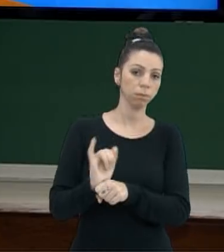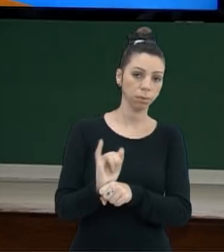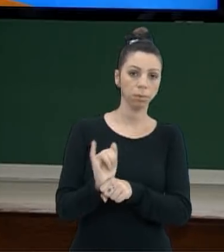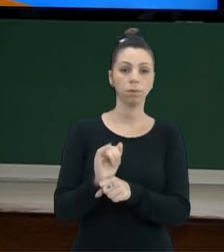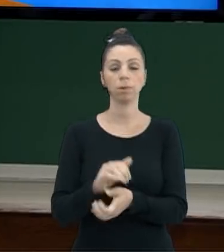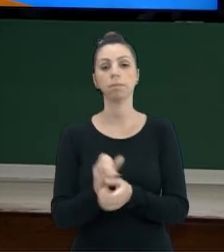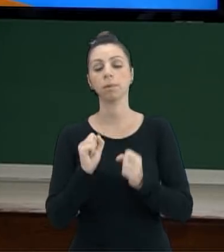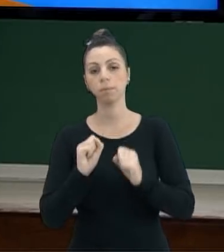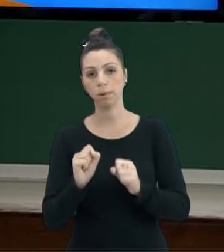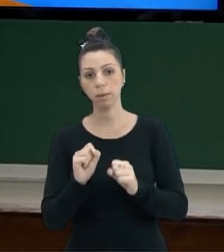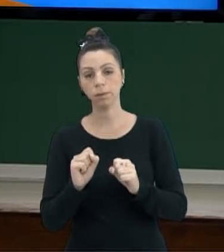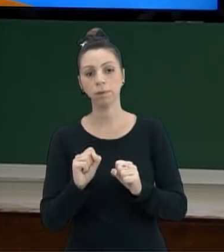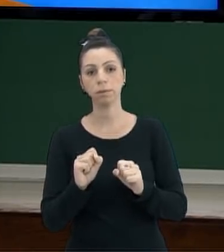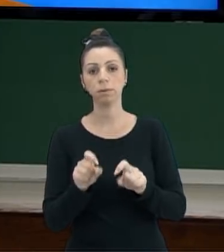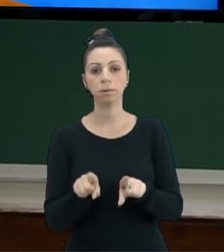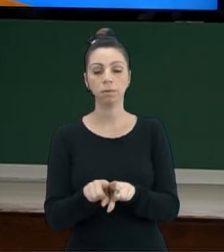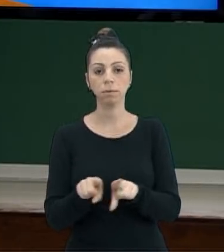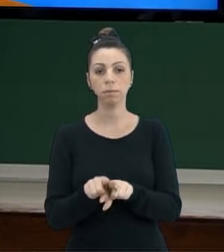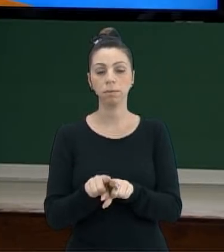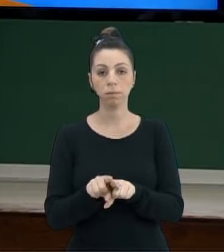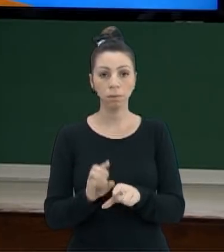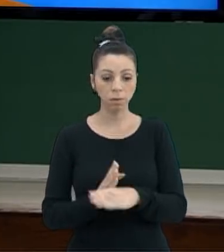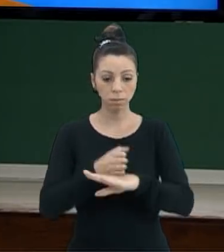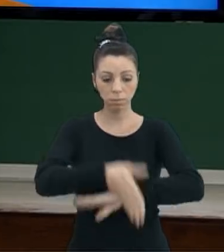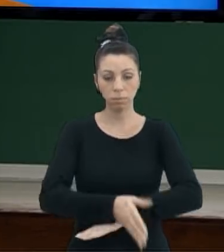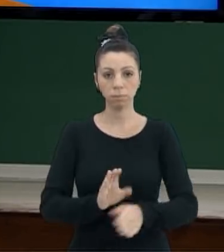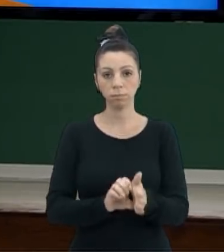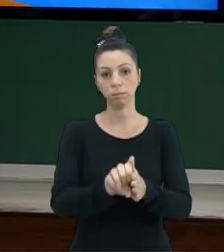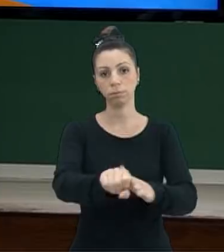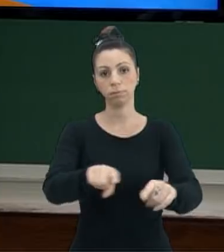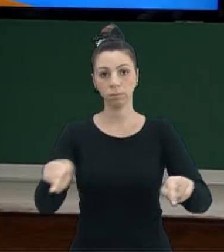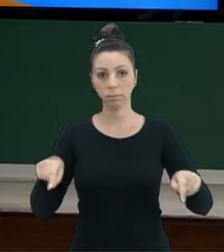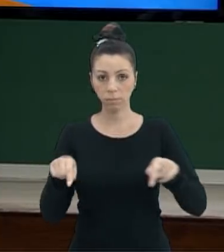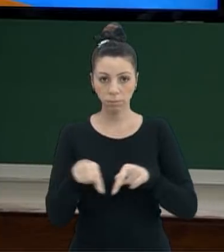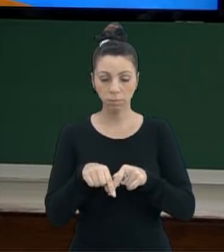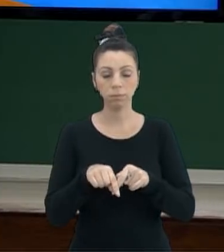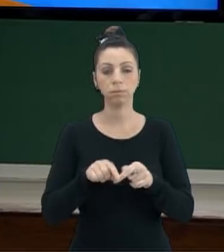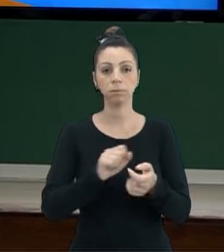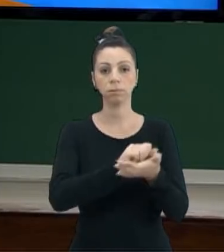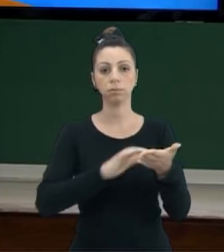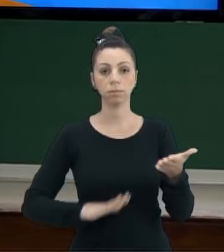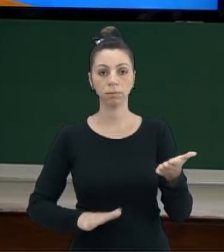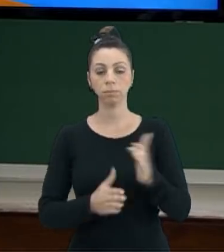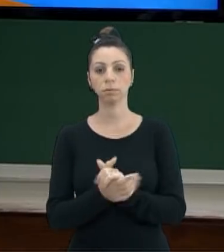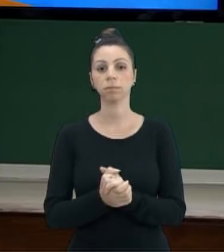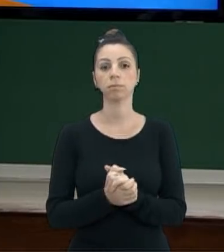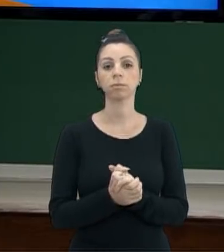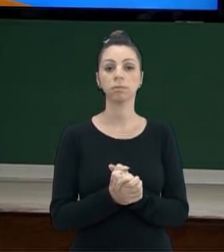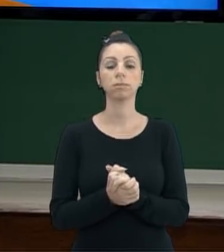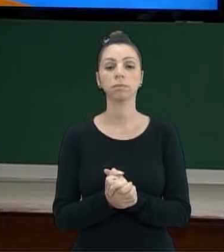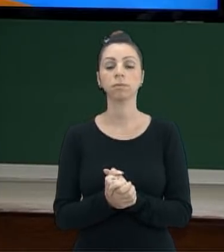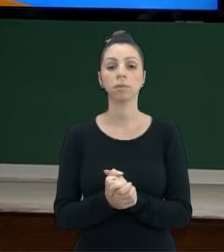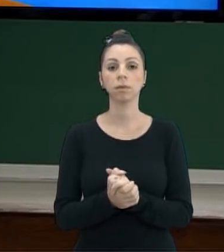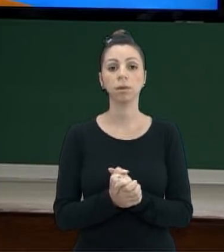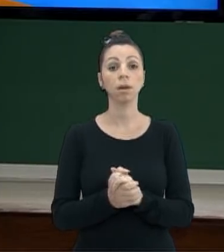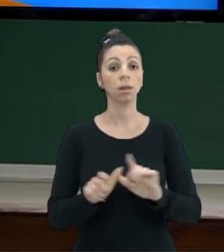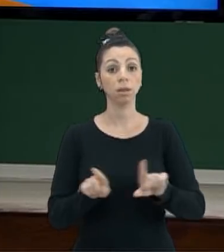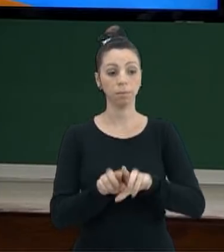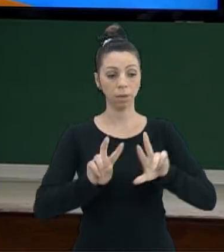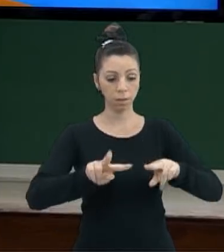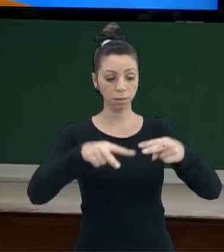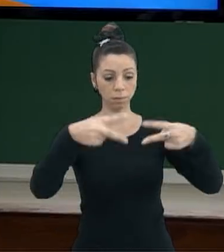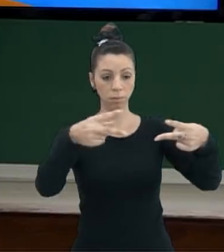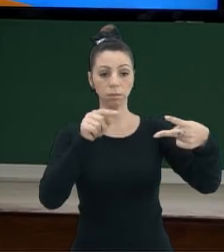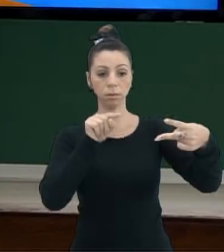YouTube e também pela TV, está acessando o Classroom, tem que fazer os exercícios no Classroom e confirmar a